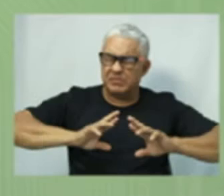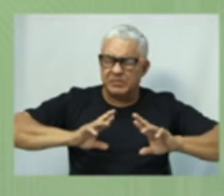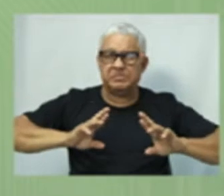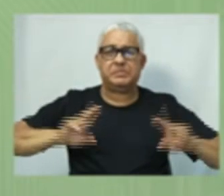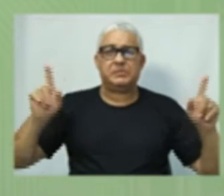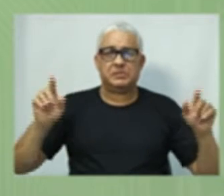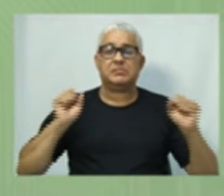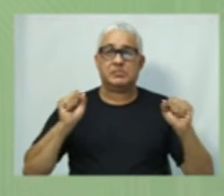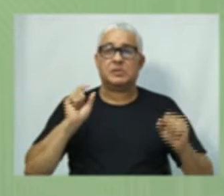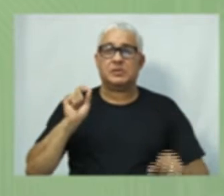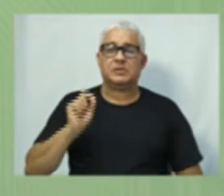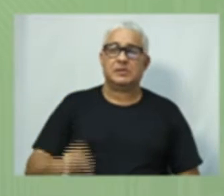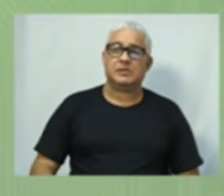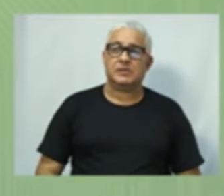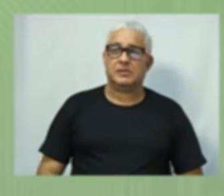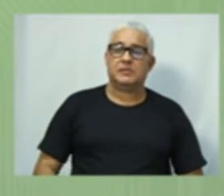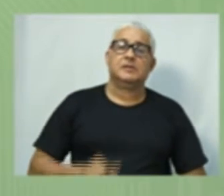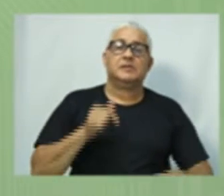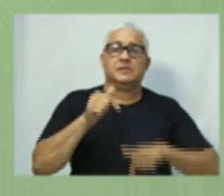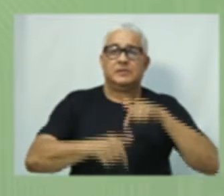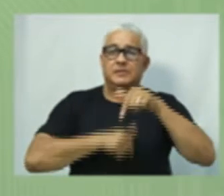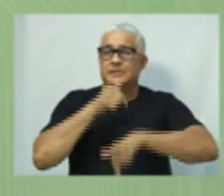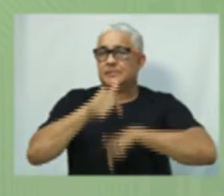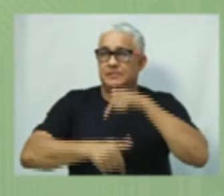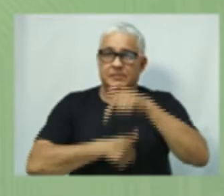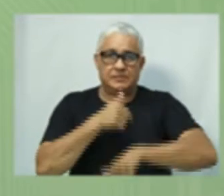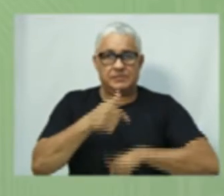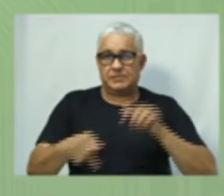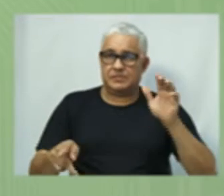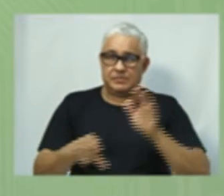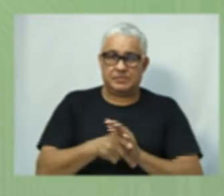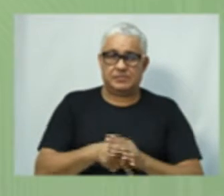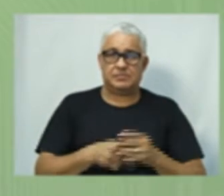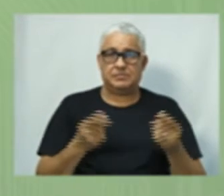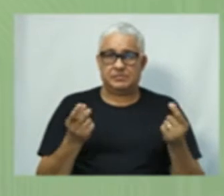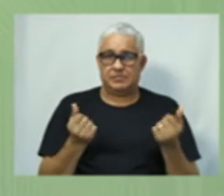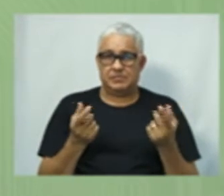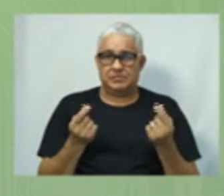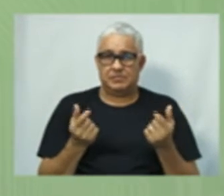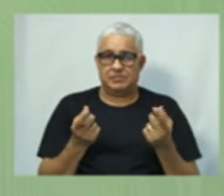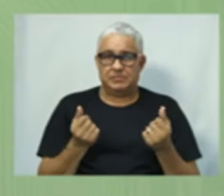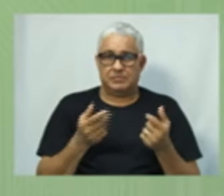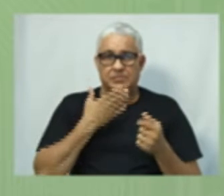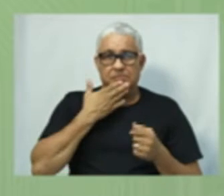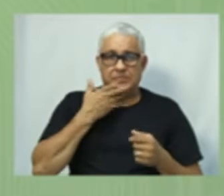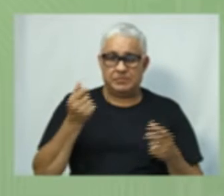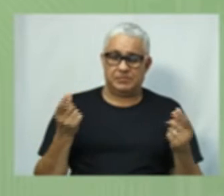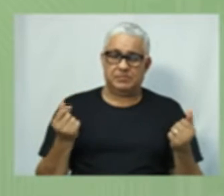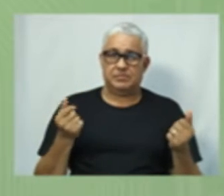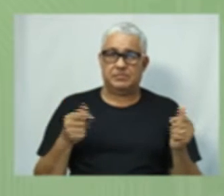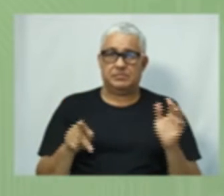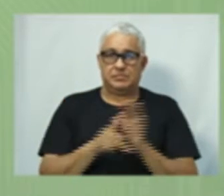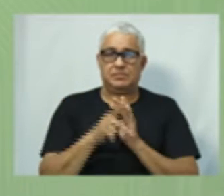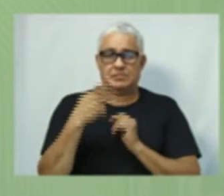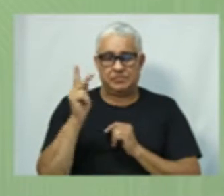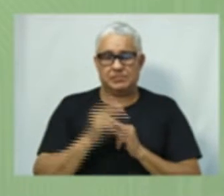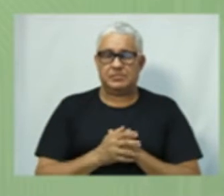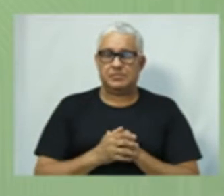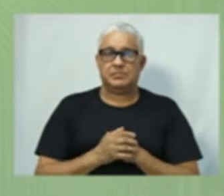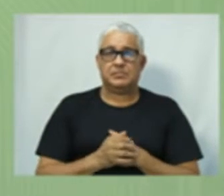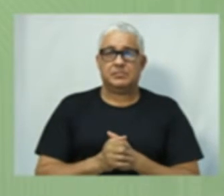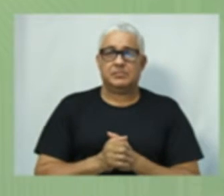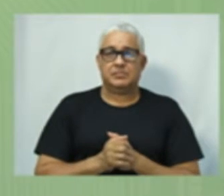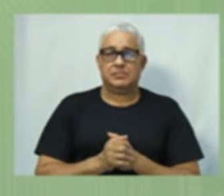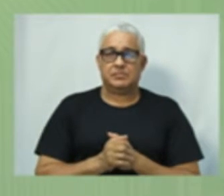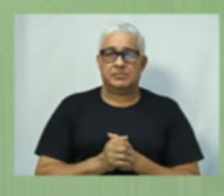pode o quê? Trabalhar seu preço. Ele pode trabalhar melhor seus preços de acordo